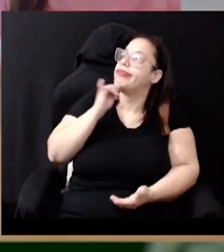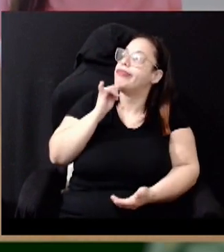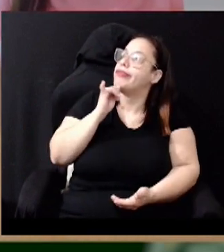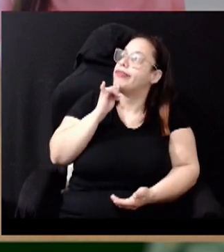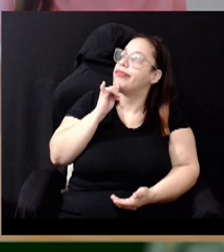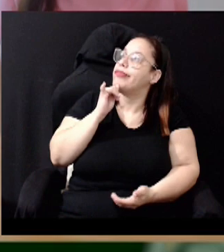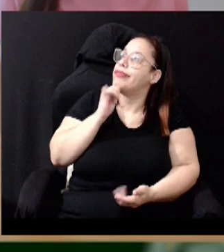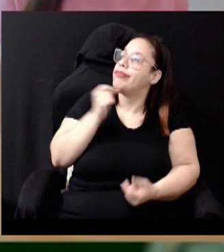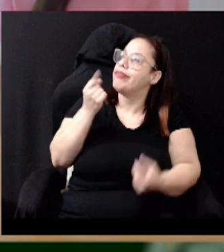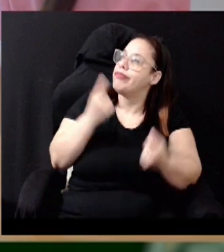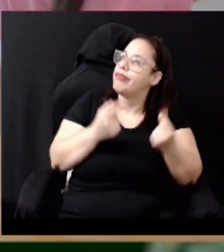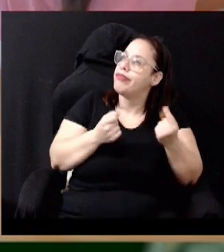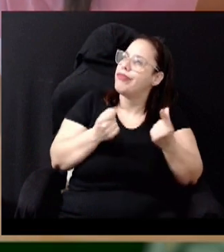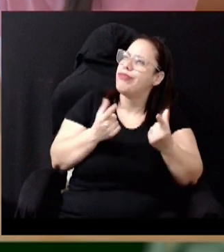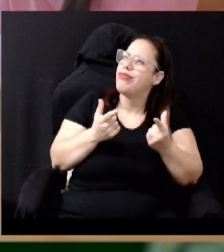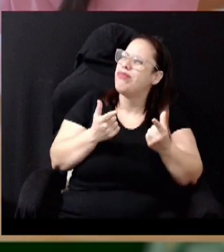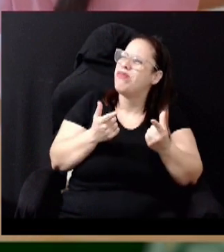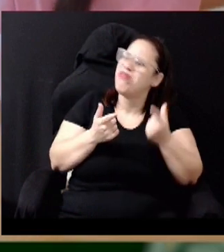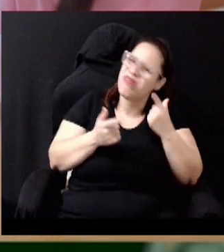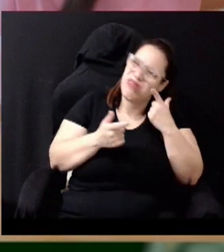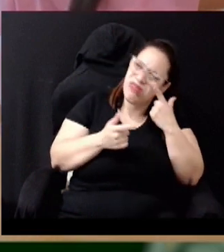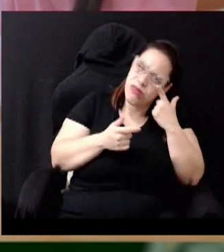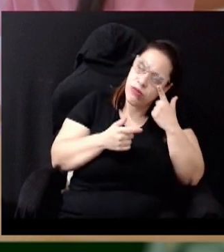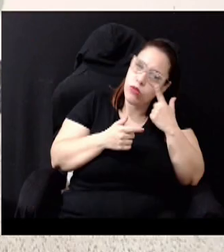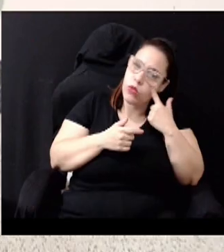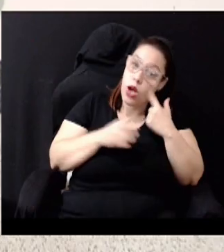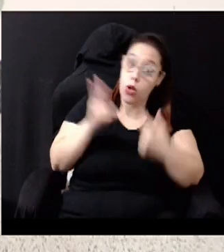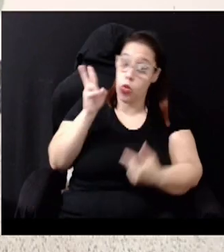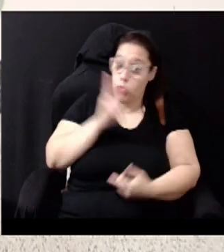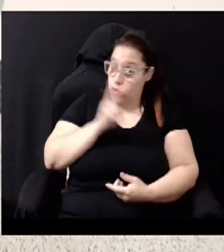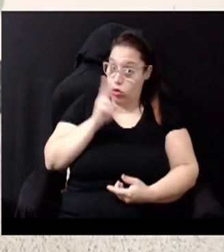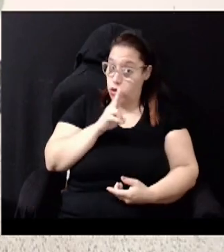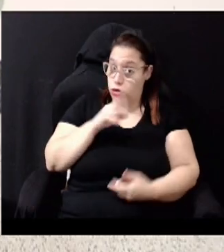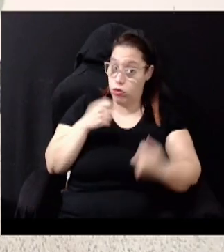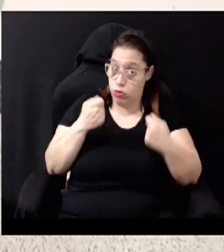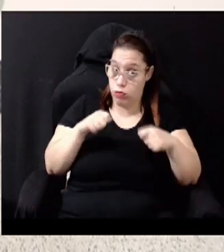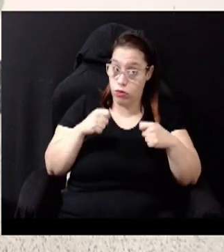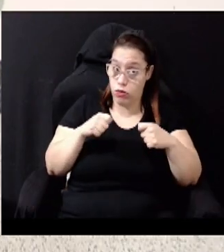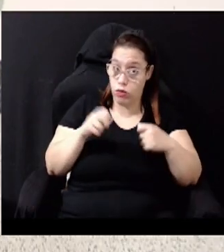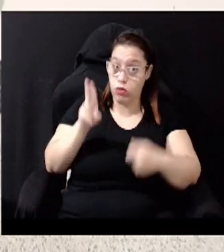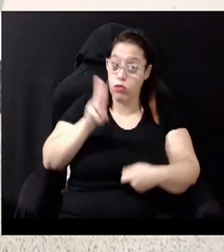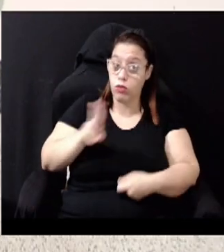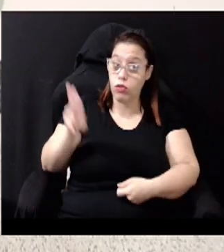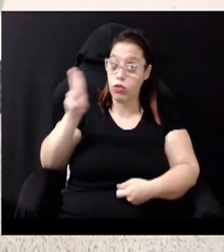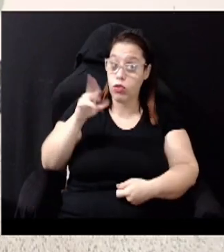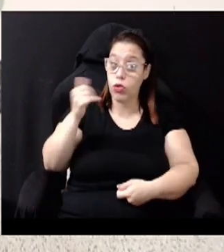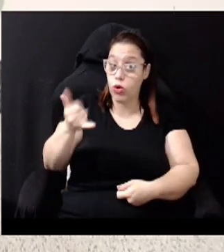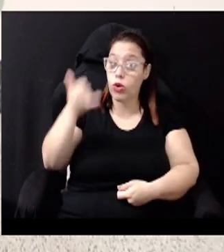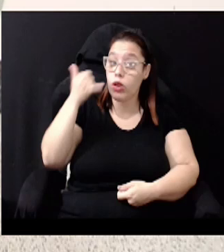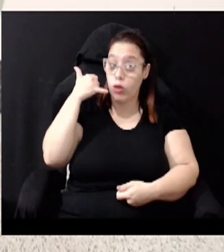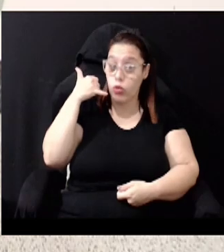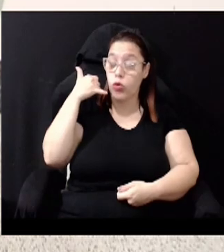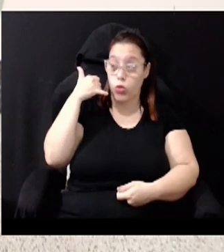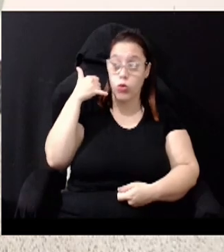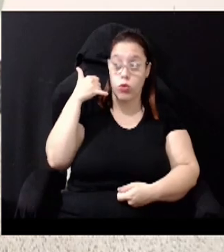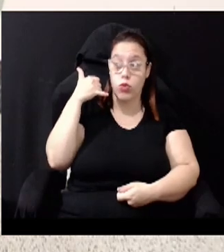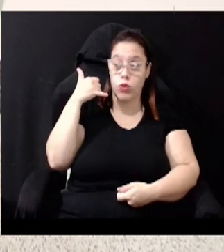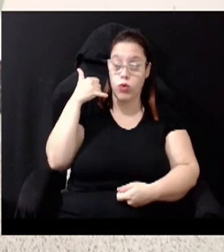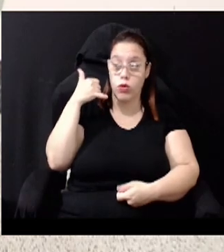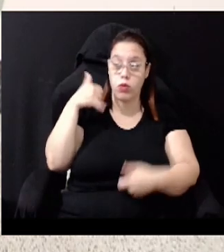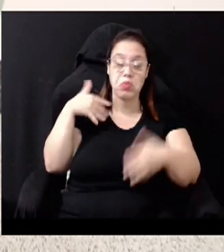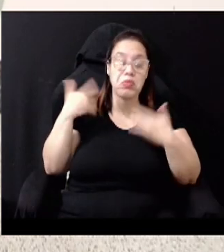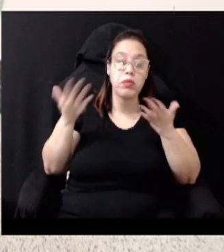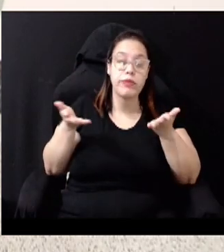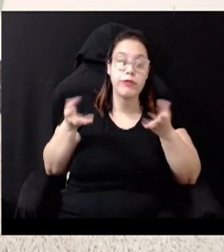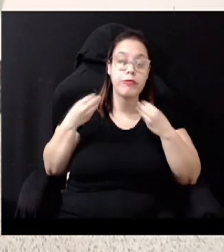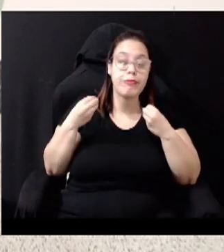aí, alguma urgência, precisa utilizar o telefone, enfim. Como funciona isso?